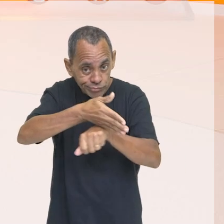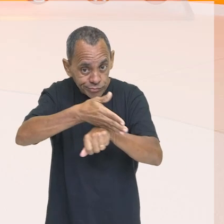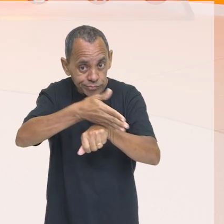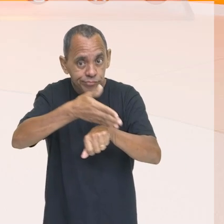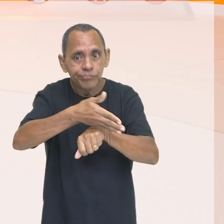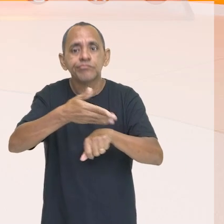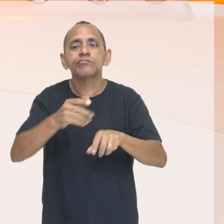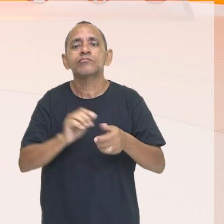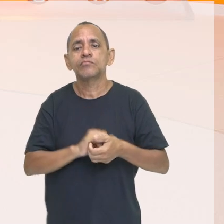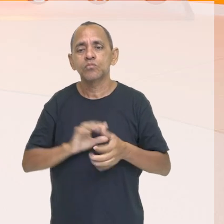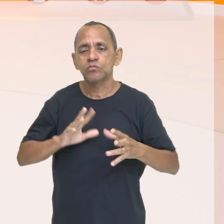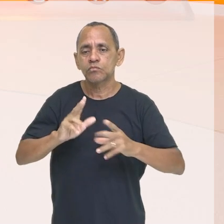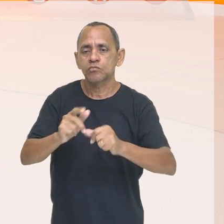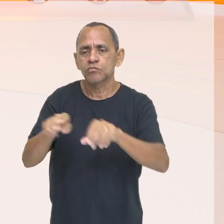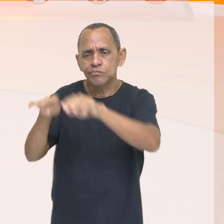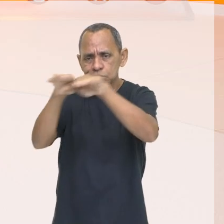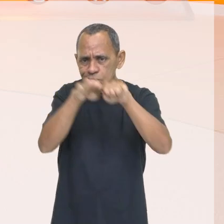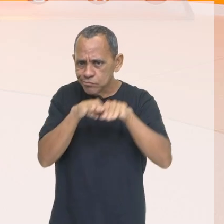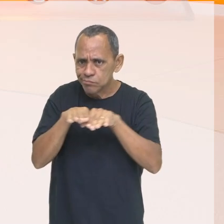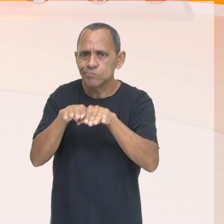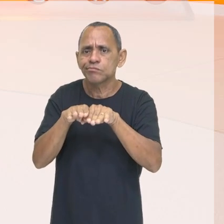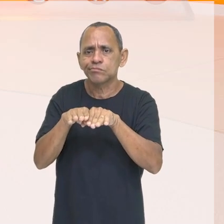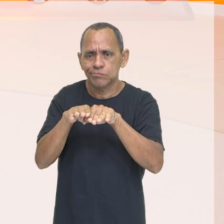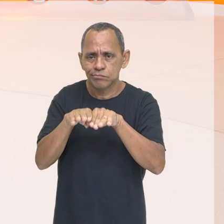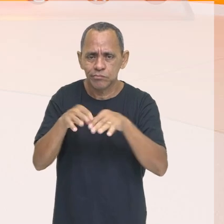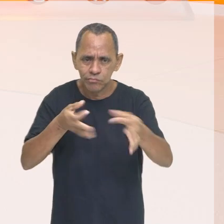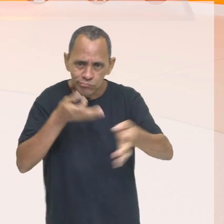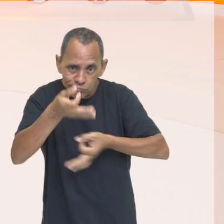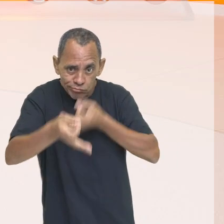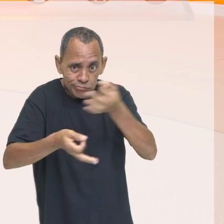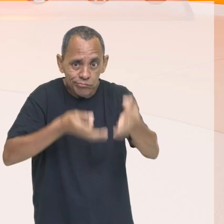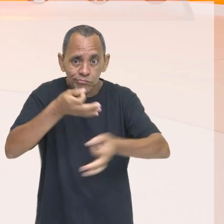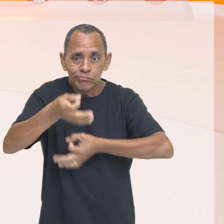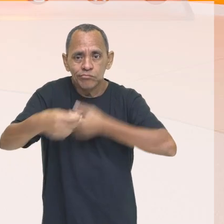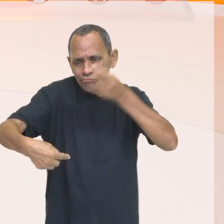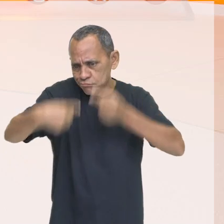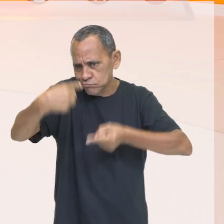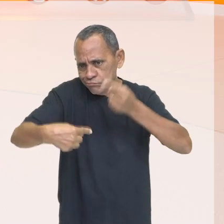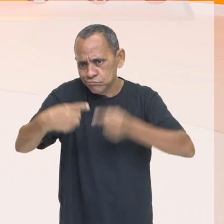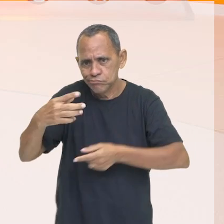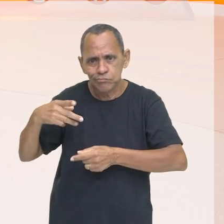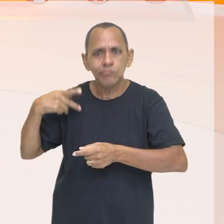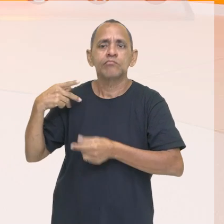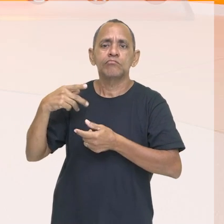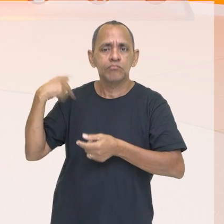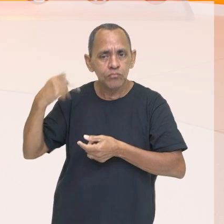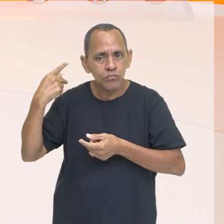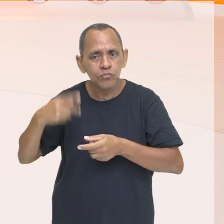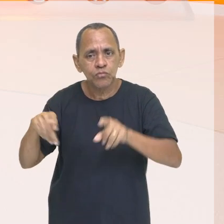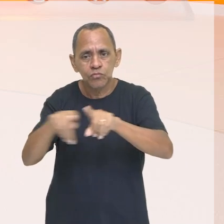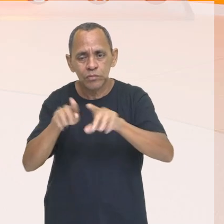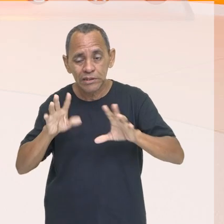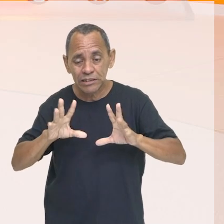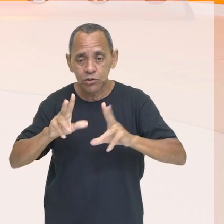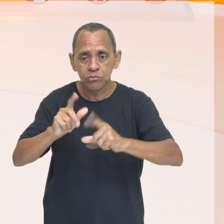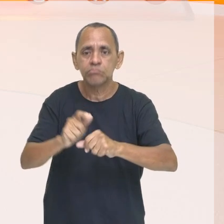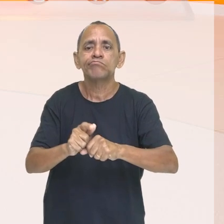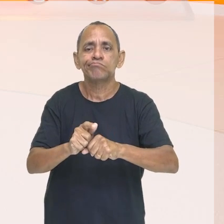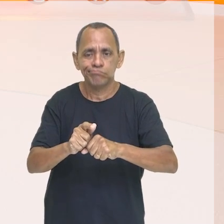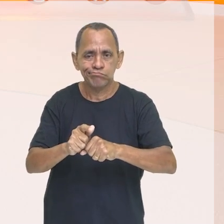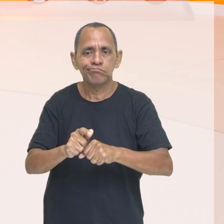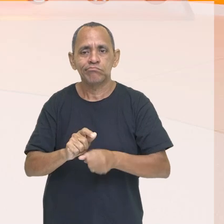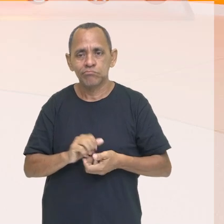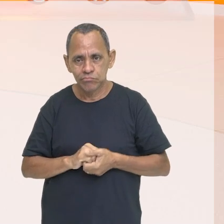iguais em discussão política e, ao mesmo tempo, uma reivindicação do que todos participem da herança comum